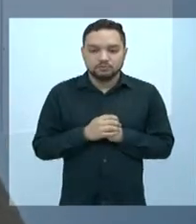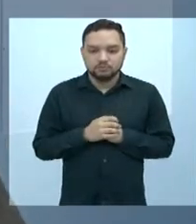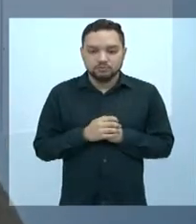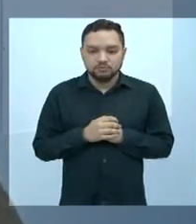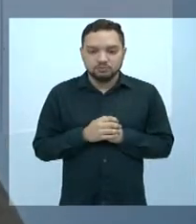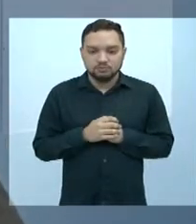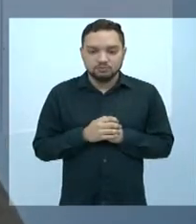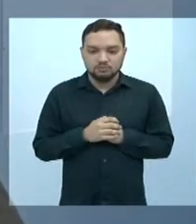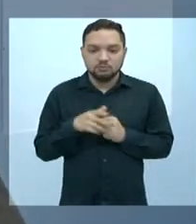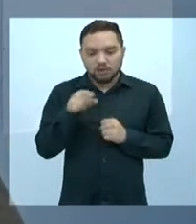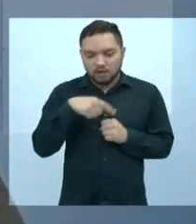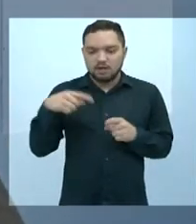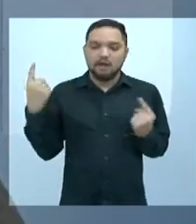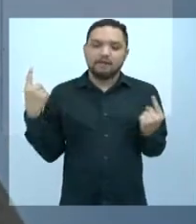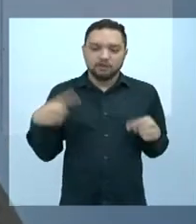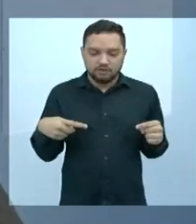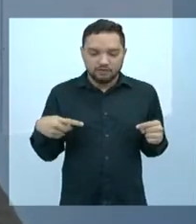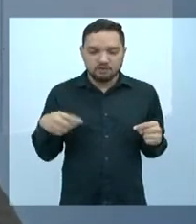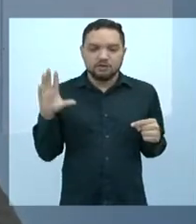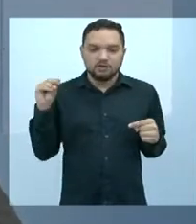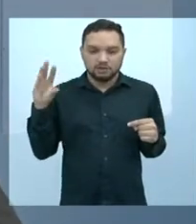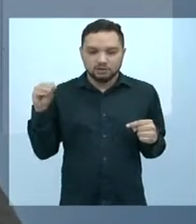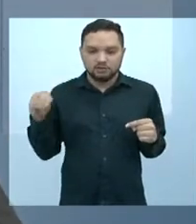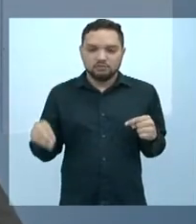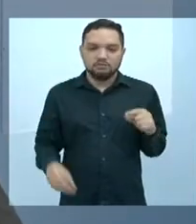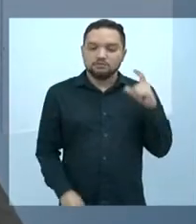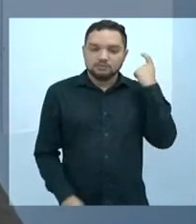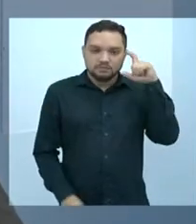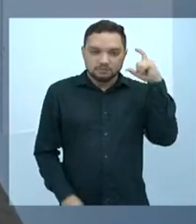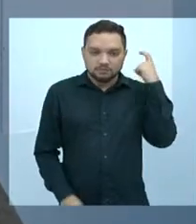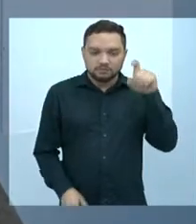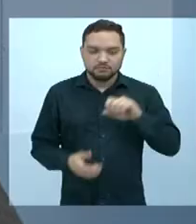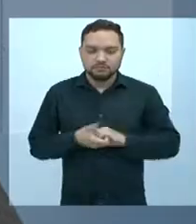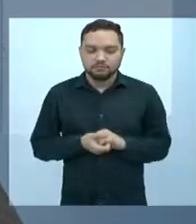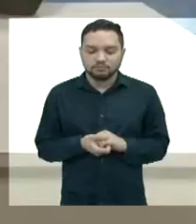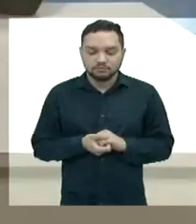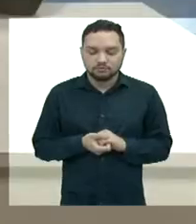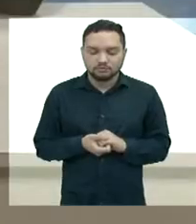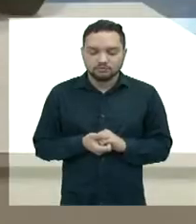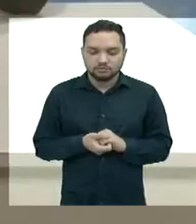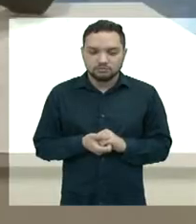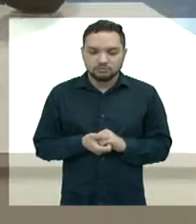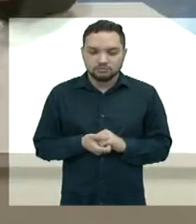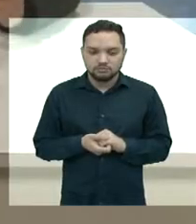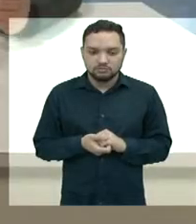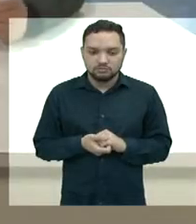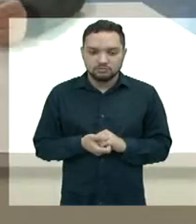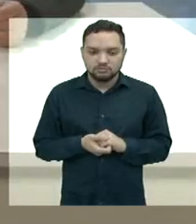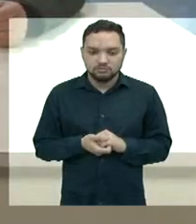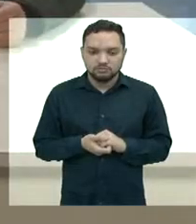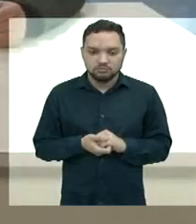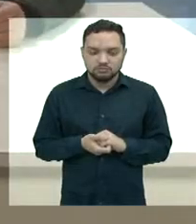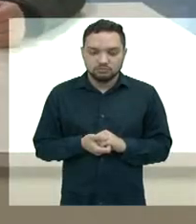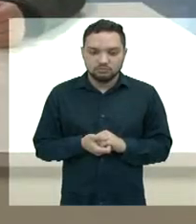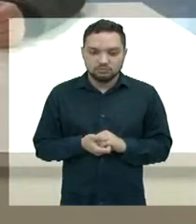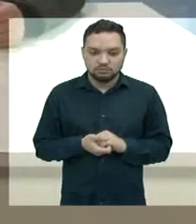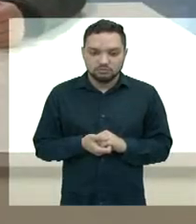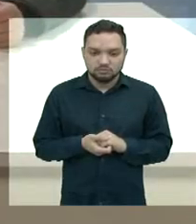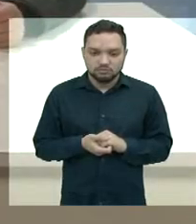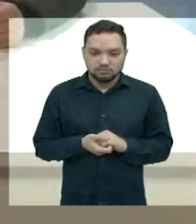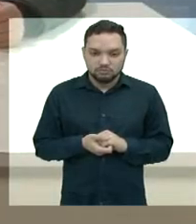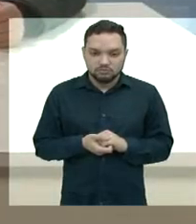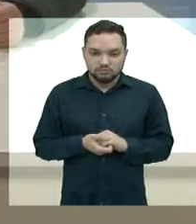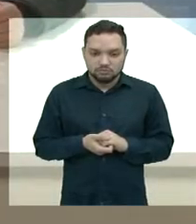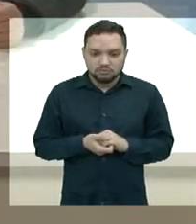dos irmãos Ferreira Gomes, Ciro e Cid. Mesmo sob a influência, o guarda-chuva da